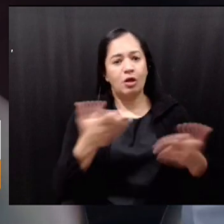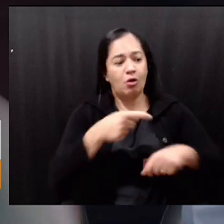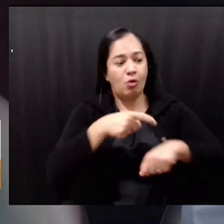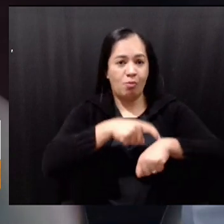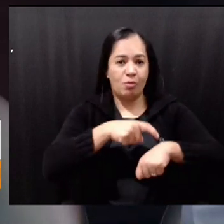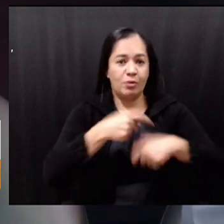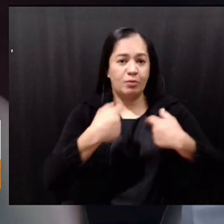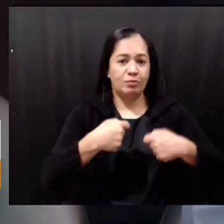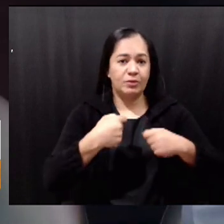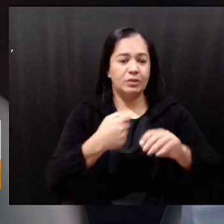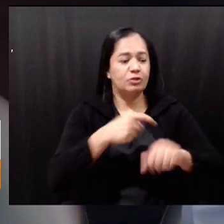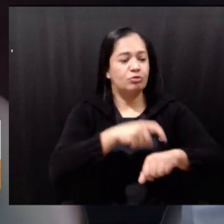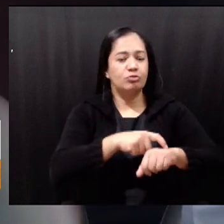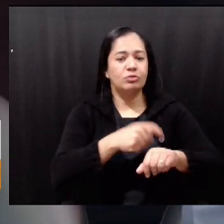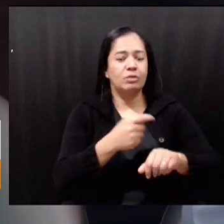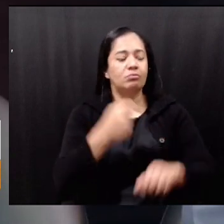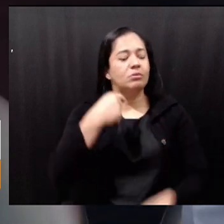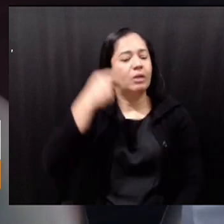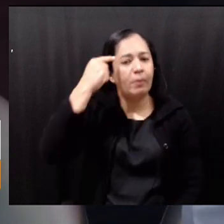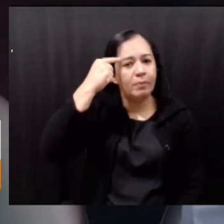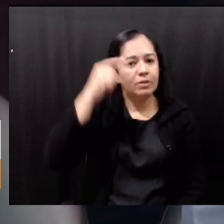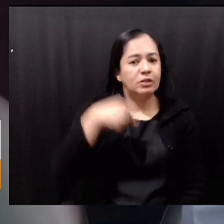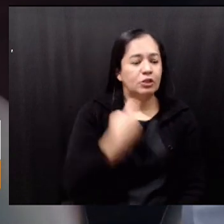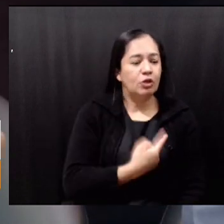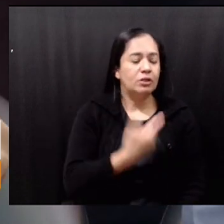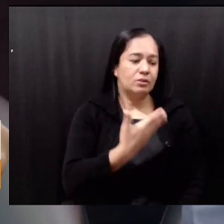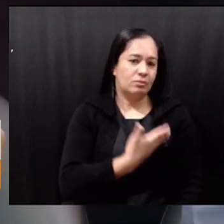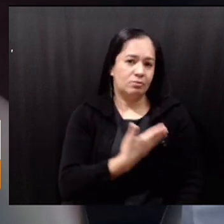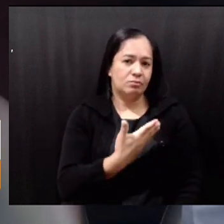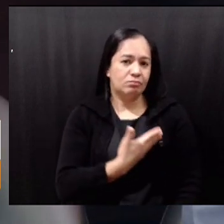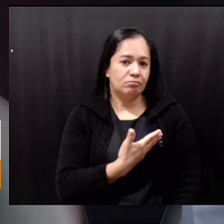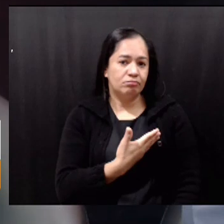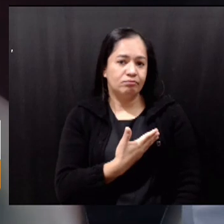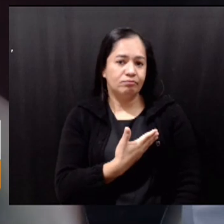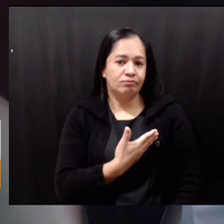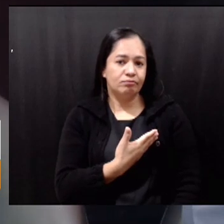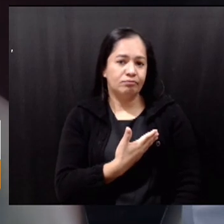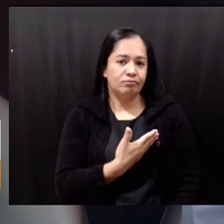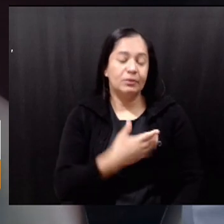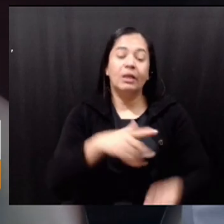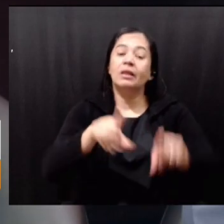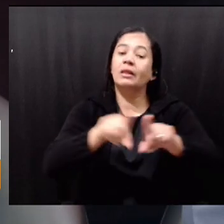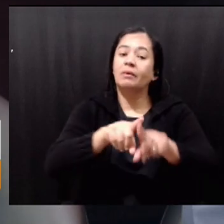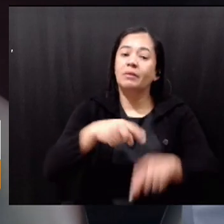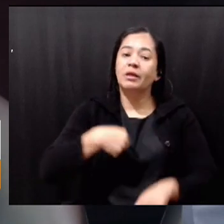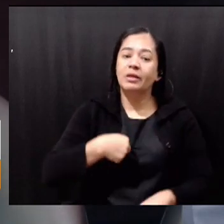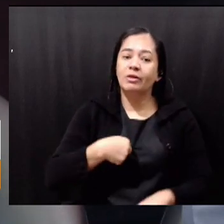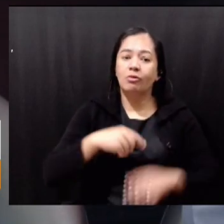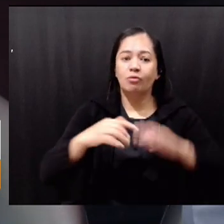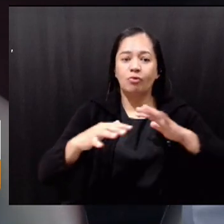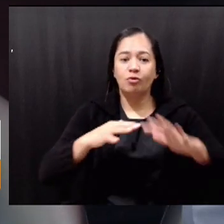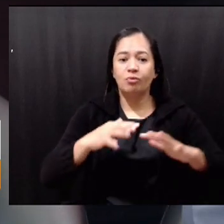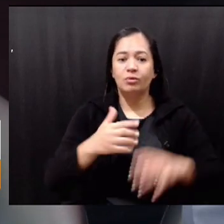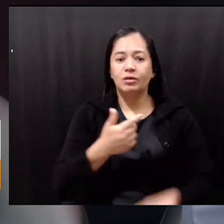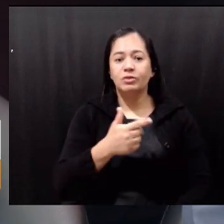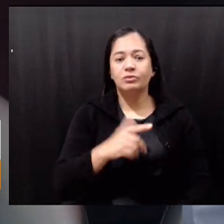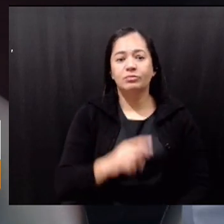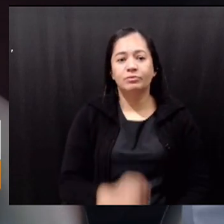para refletir sobre nossa amizade. E aí, além disso, eu crio um movimento na outra pessoa, né. Então assim,